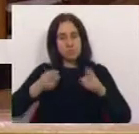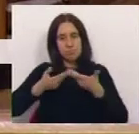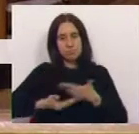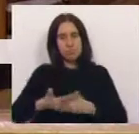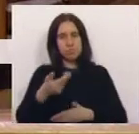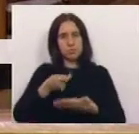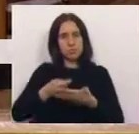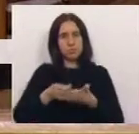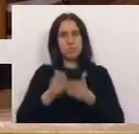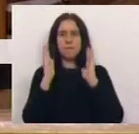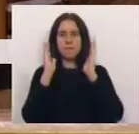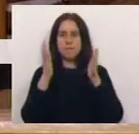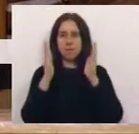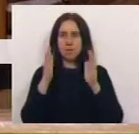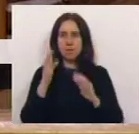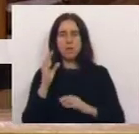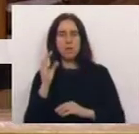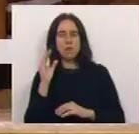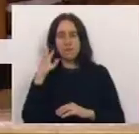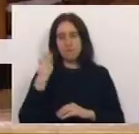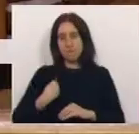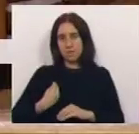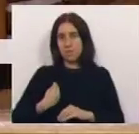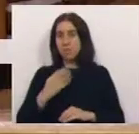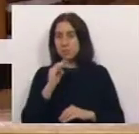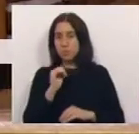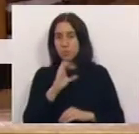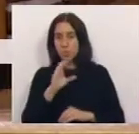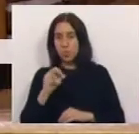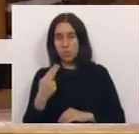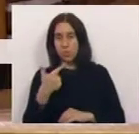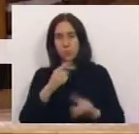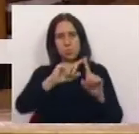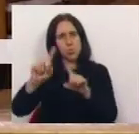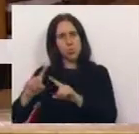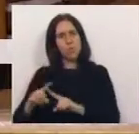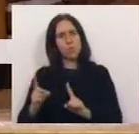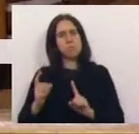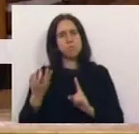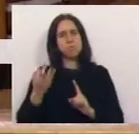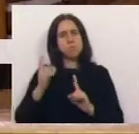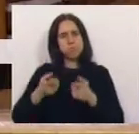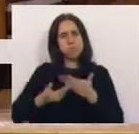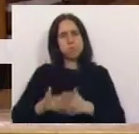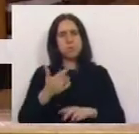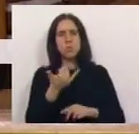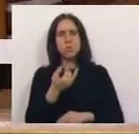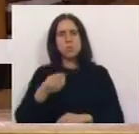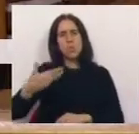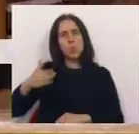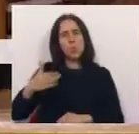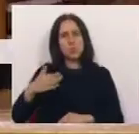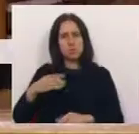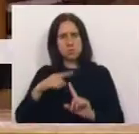Infante, e aliás do resto da SCUT, ocorreu em dezembro de 2011. Portanto, tratou-se de